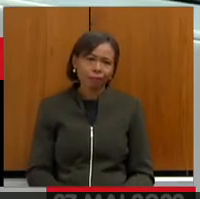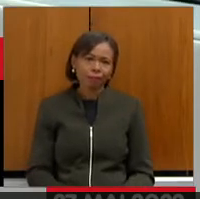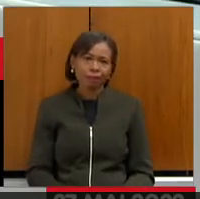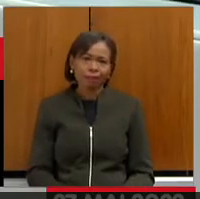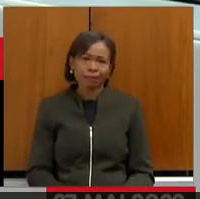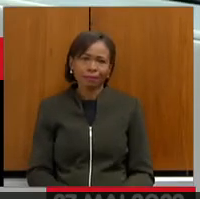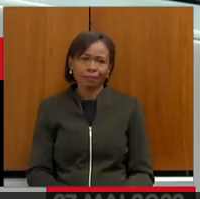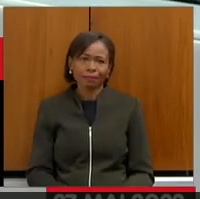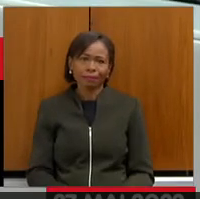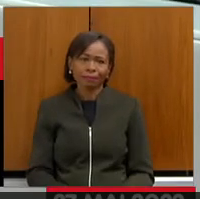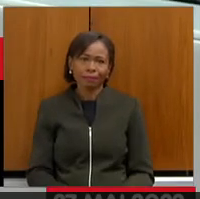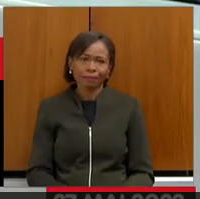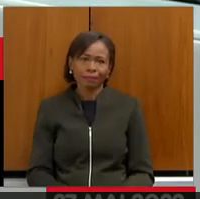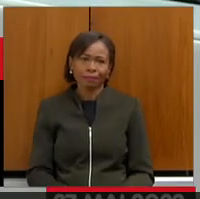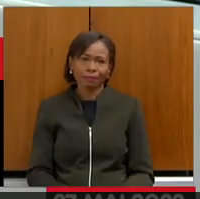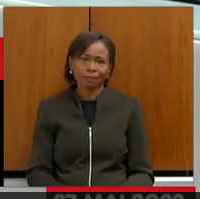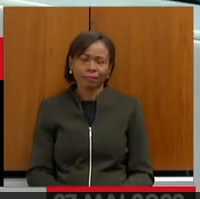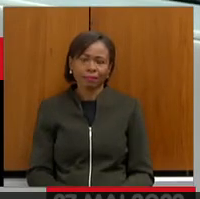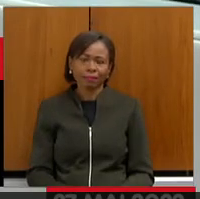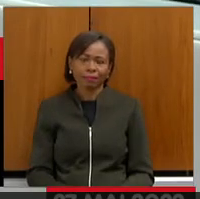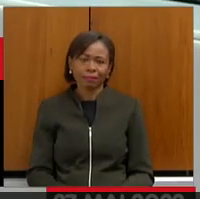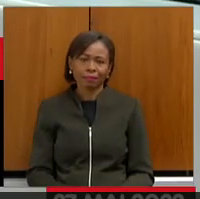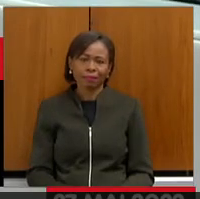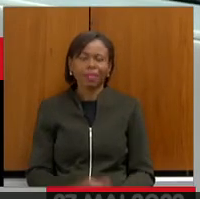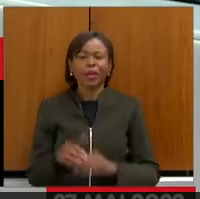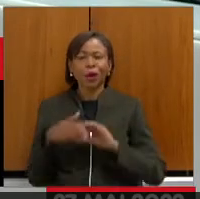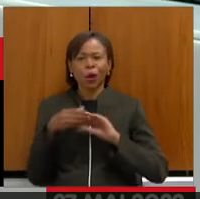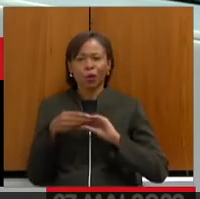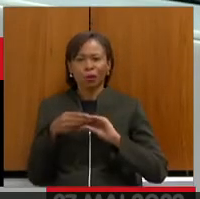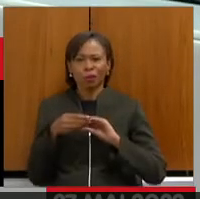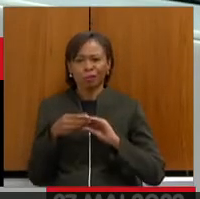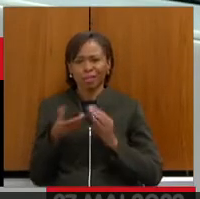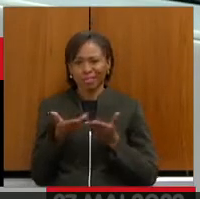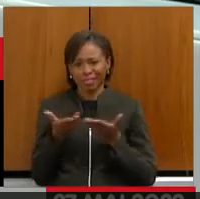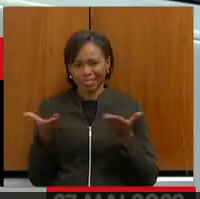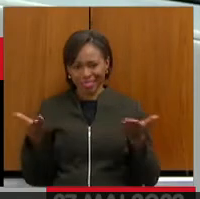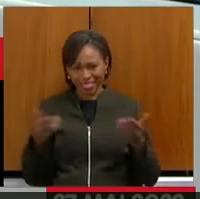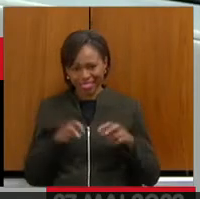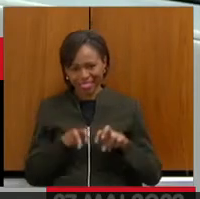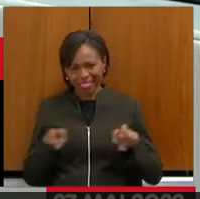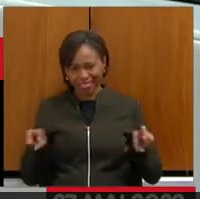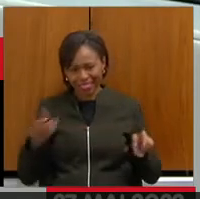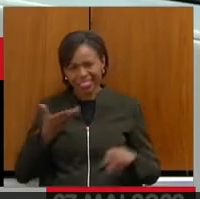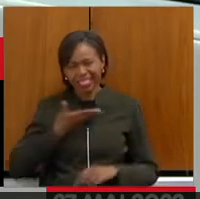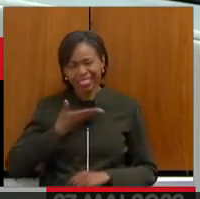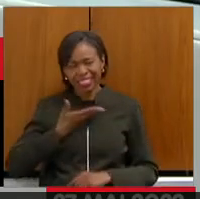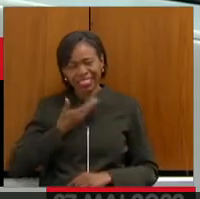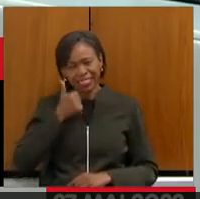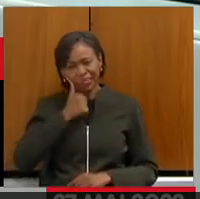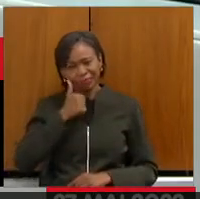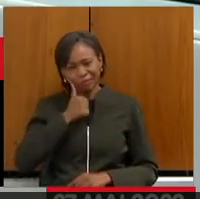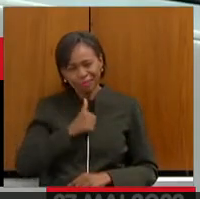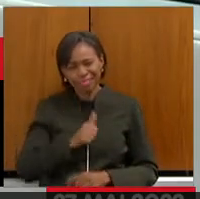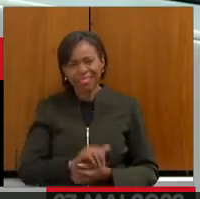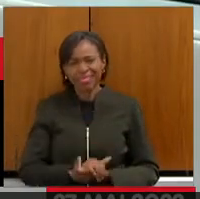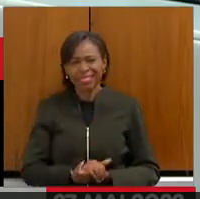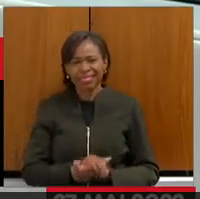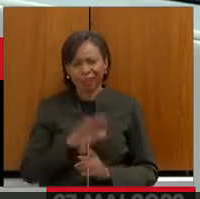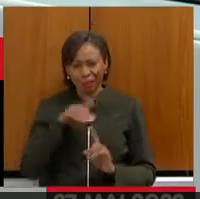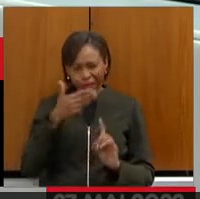E aí O que é comprimento a mesa as companheiras homenageados